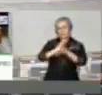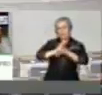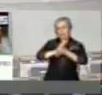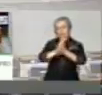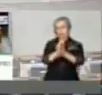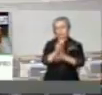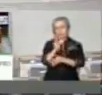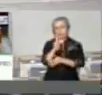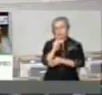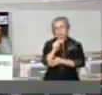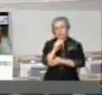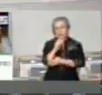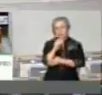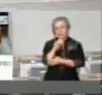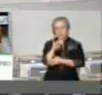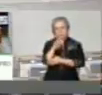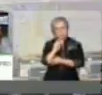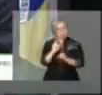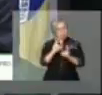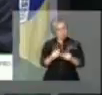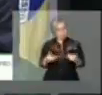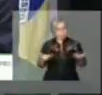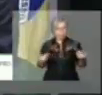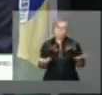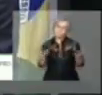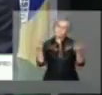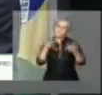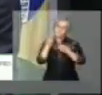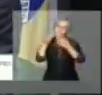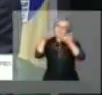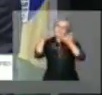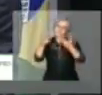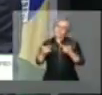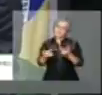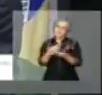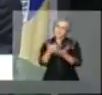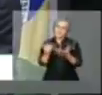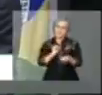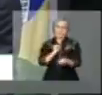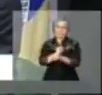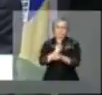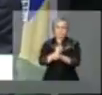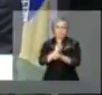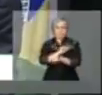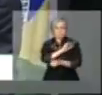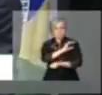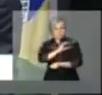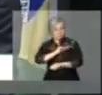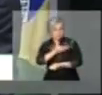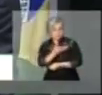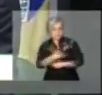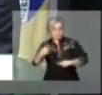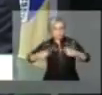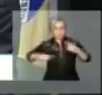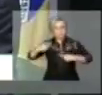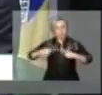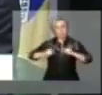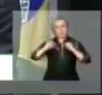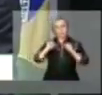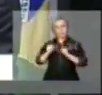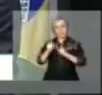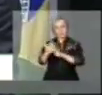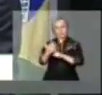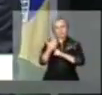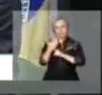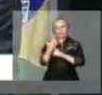natureza. Portanto, era as considerações que nós queríamos fazer e esperar que esta comissão, esse debate aqui, possa nos